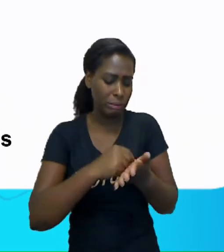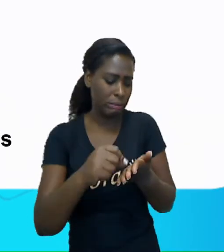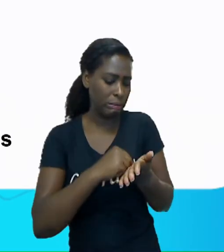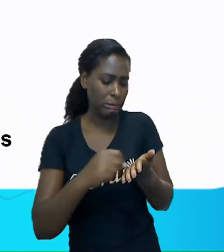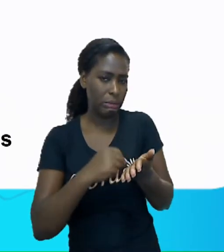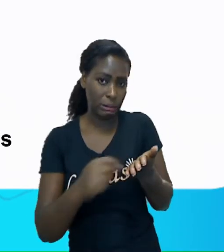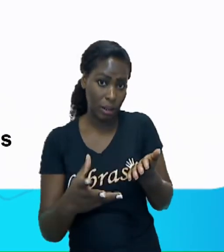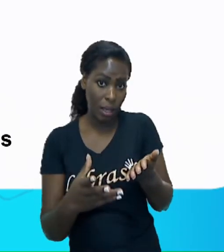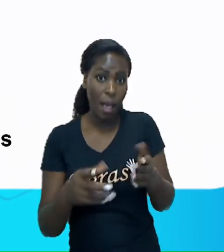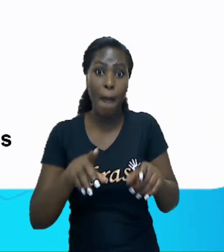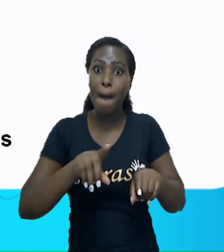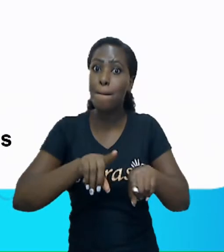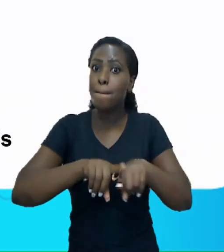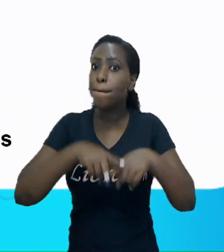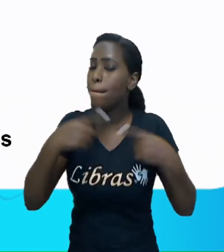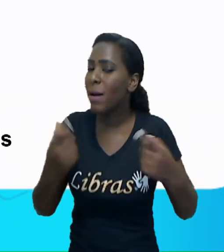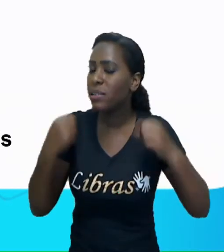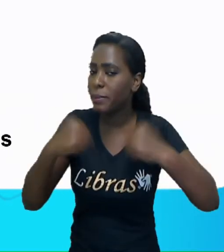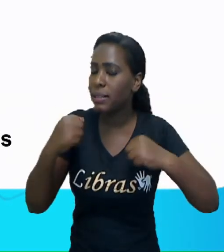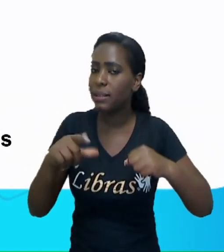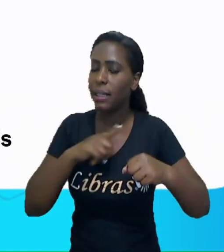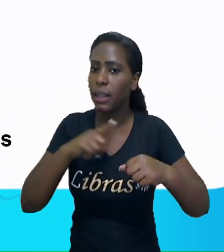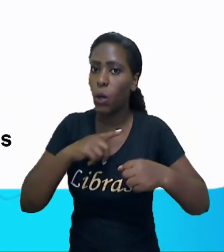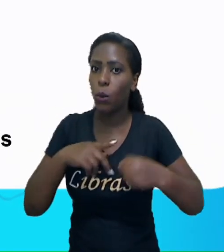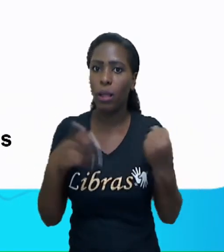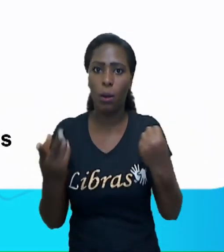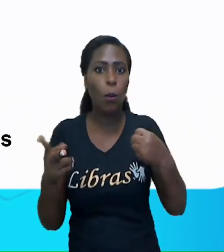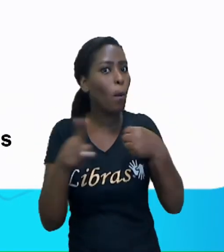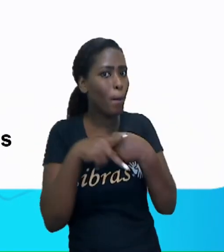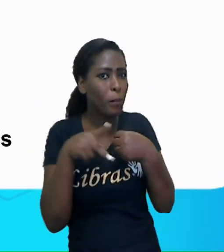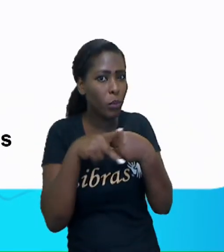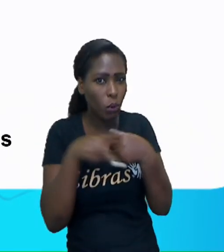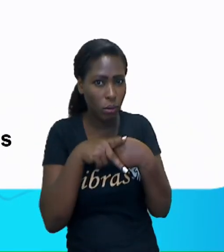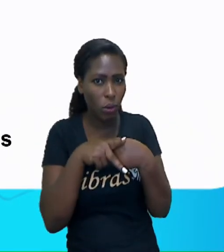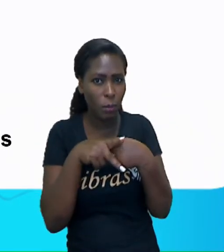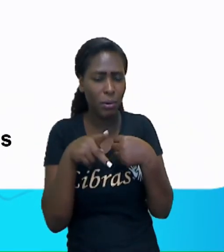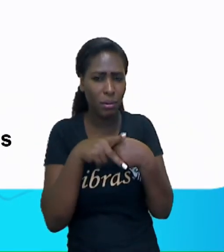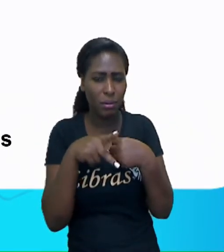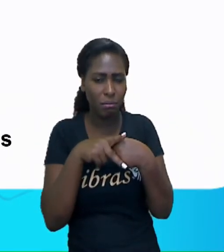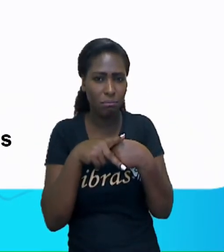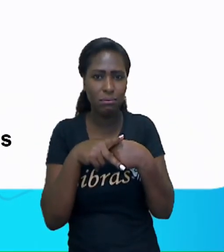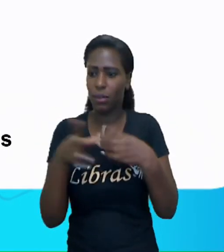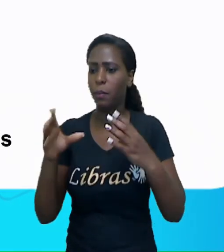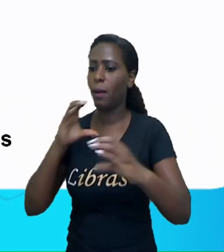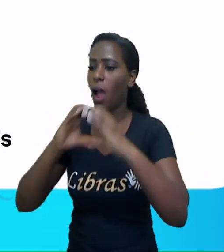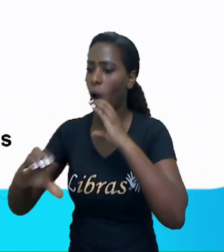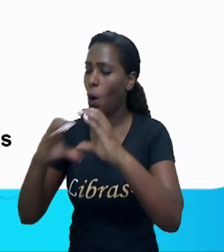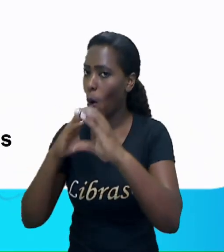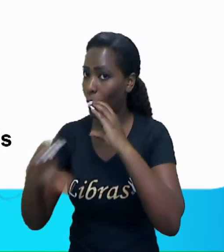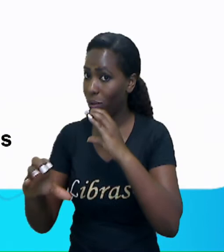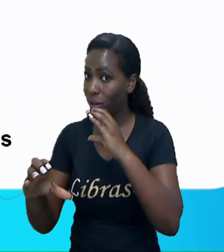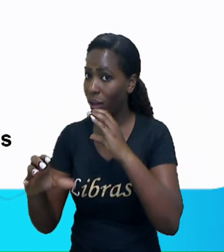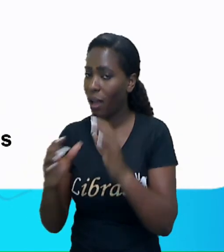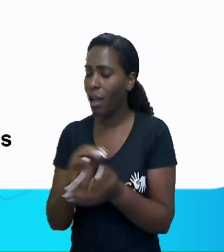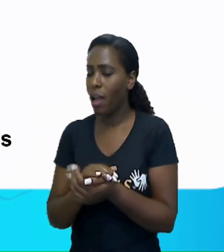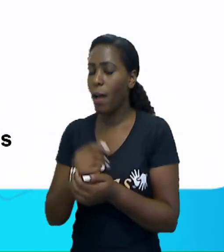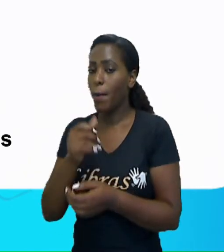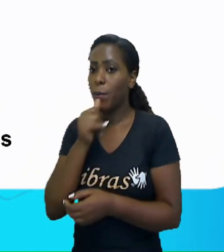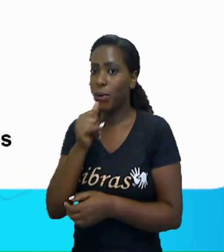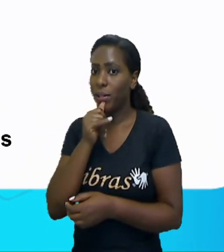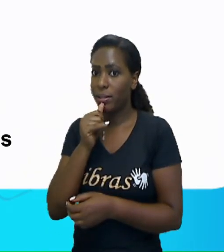estabelecer essa interação aí no processo comunicativo. E considerando a posição social do